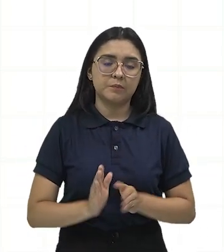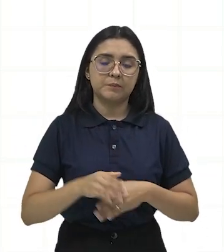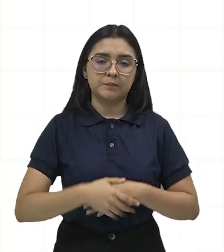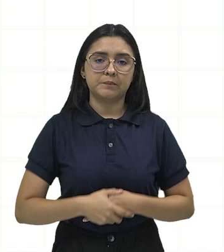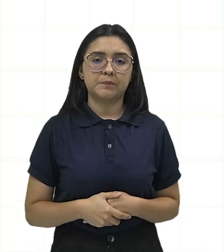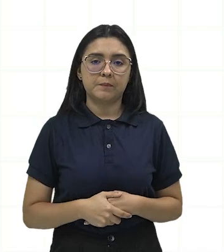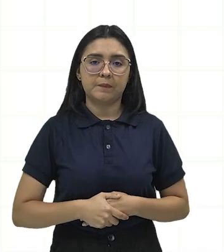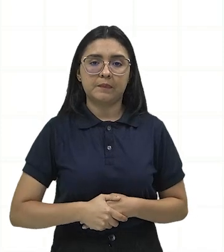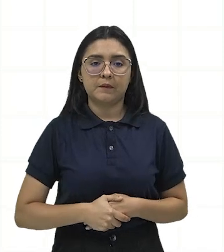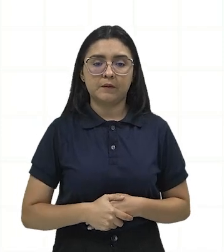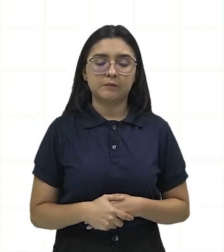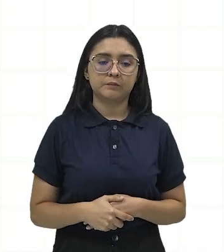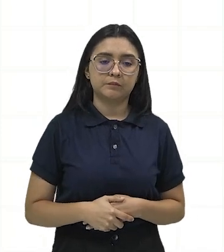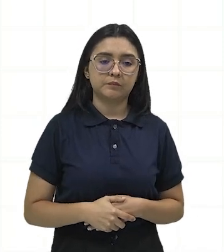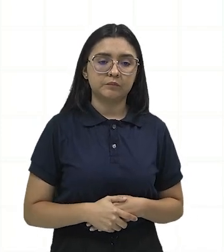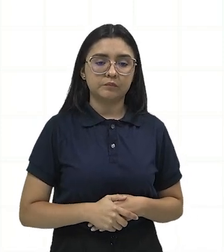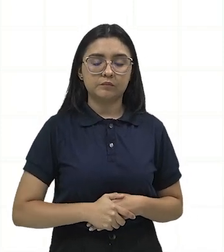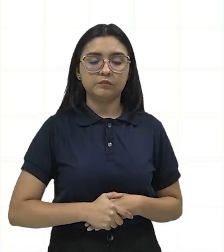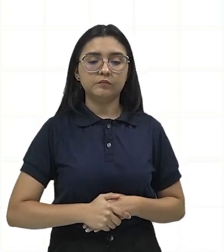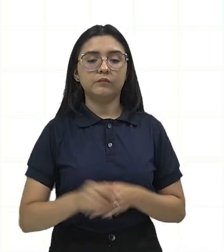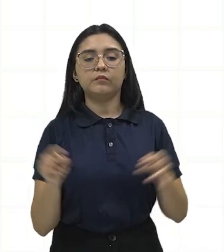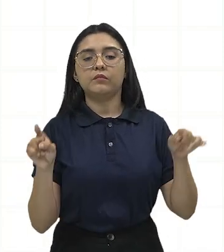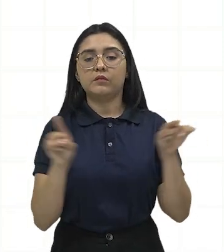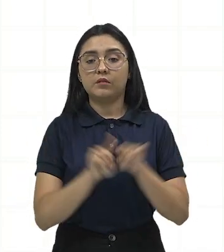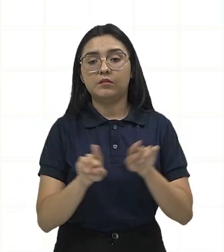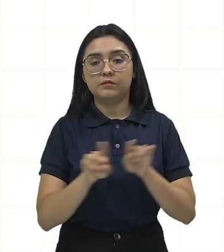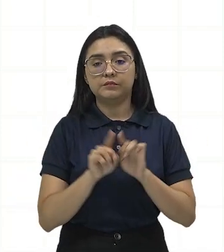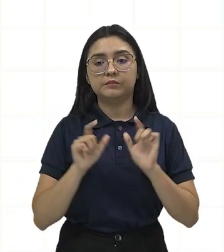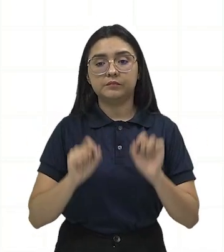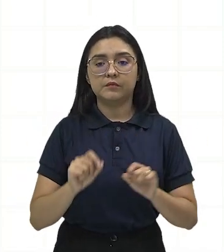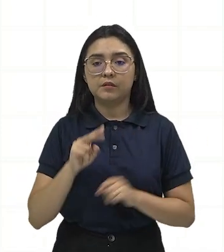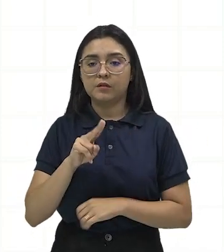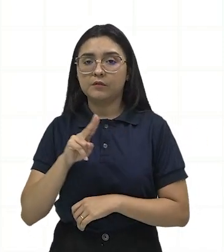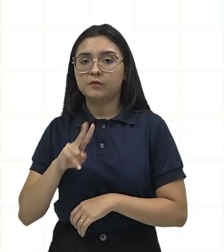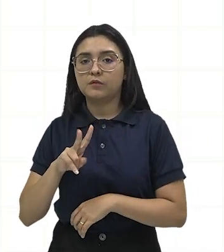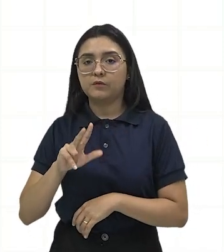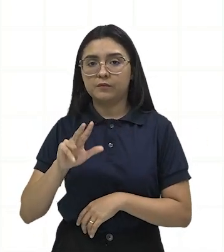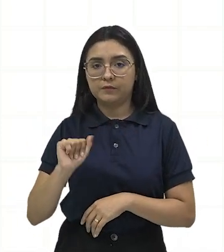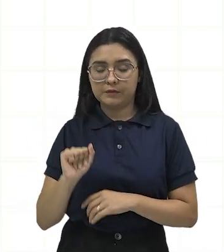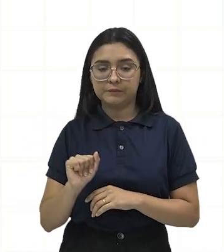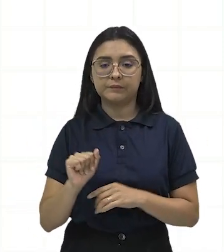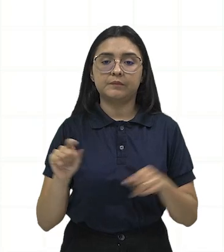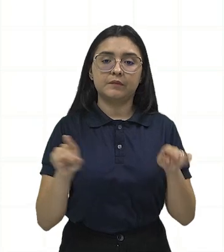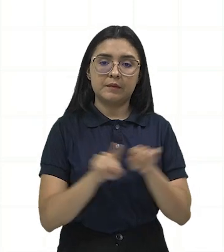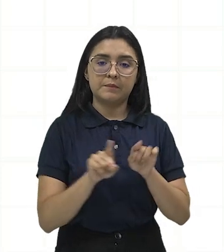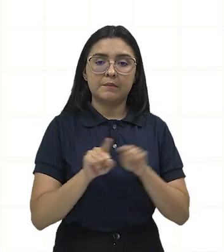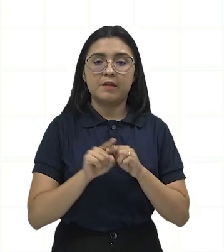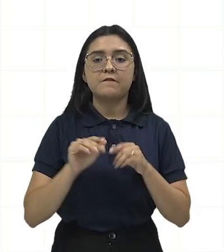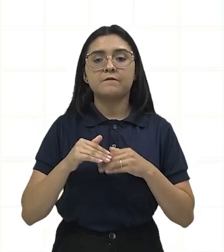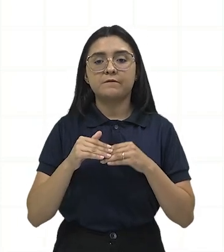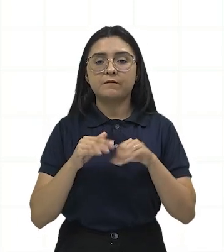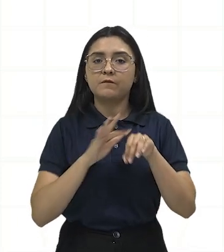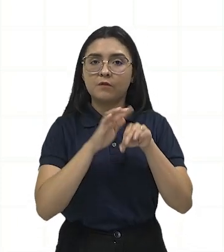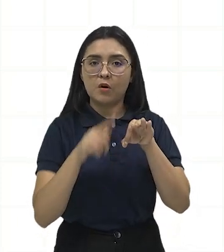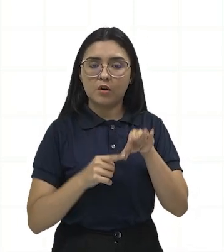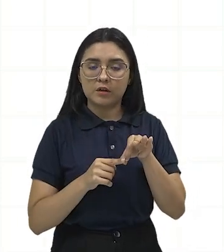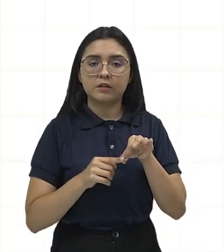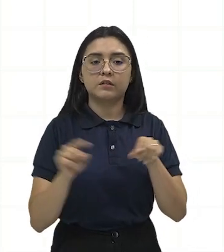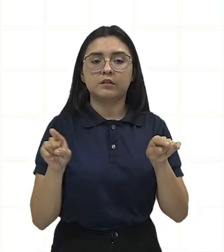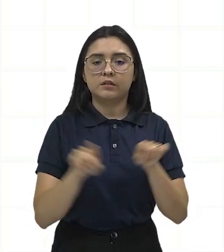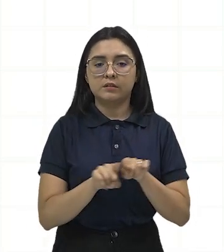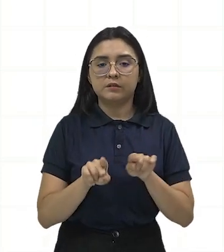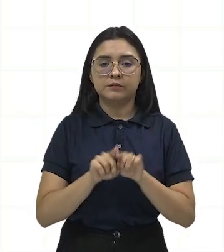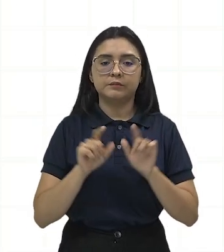ou normal, certo? A gente vai falar ainda da vulva, né, que é essa parte externa, tá? Também chamada